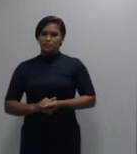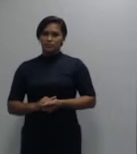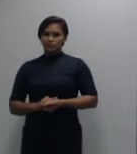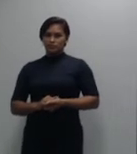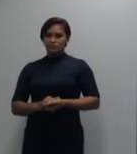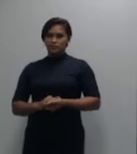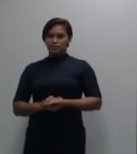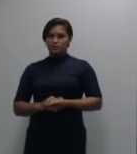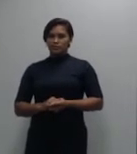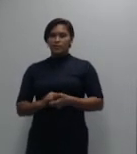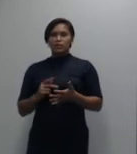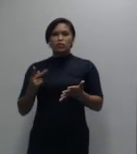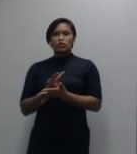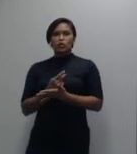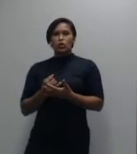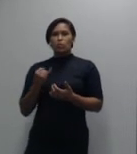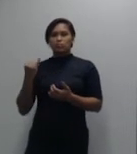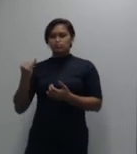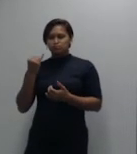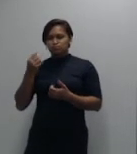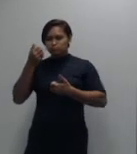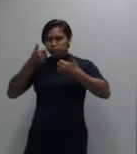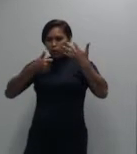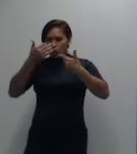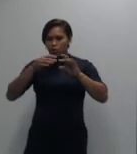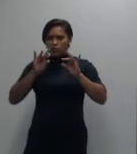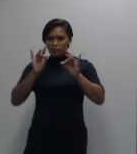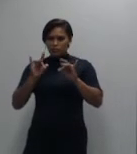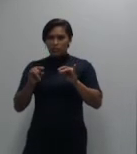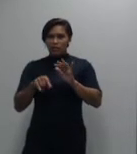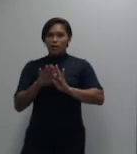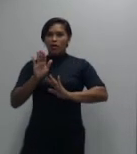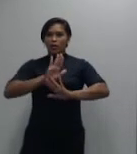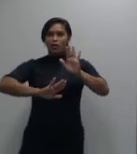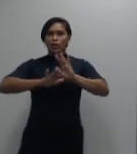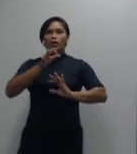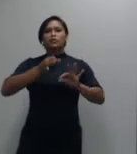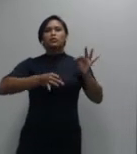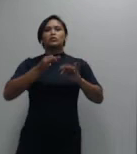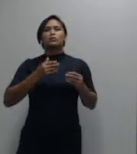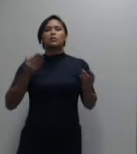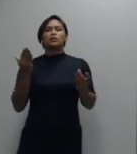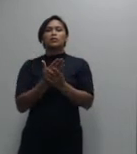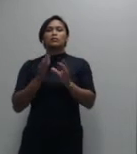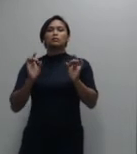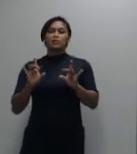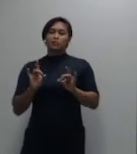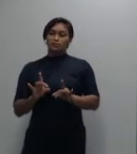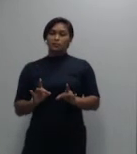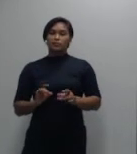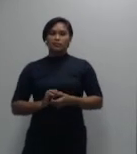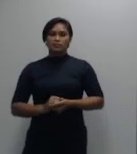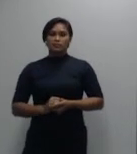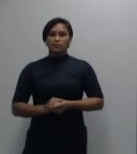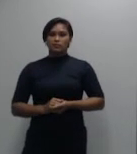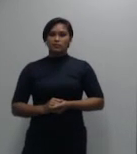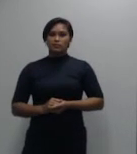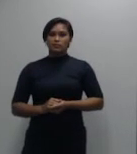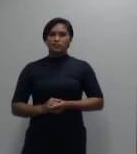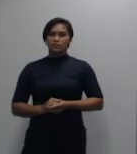a ciência meritória a dica reservado julgamento para ação principal e